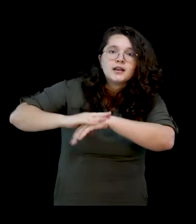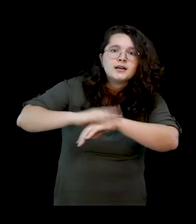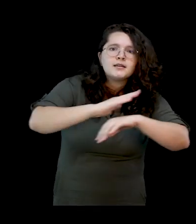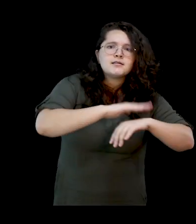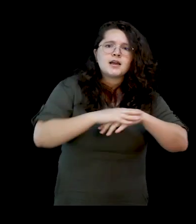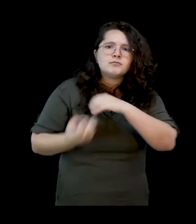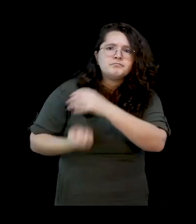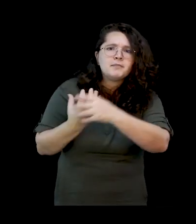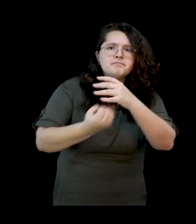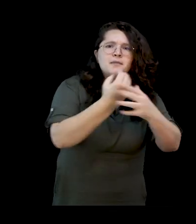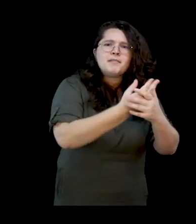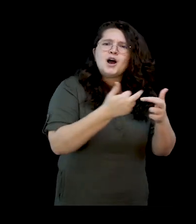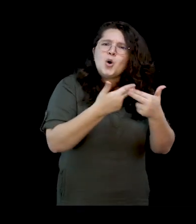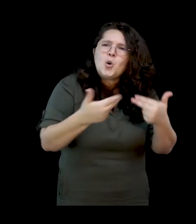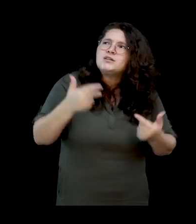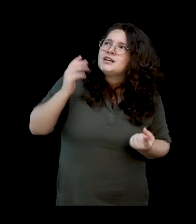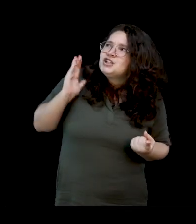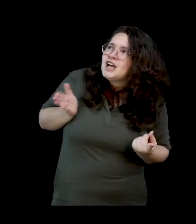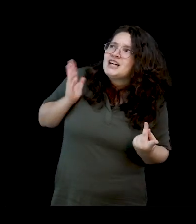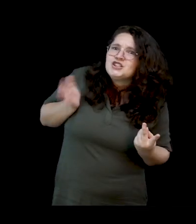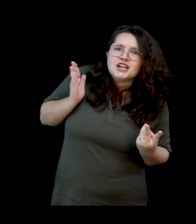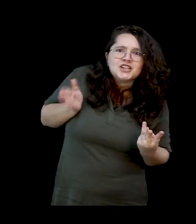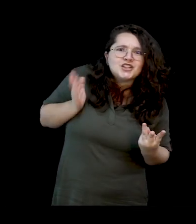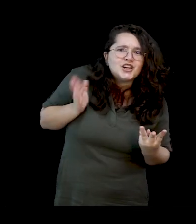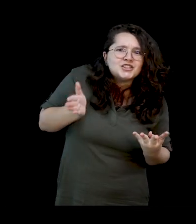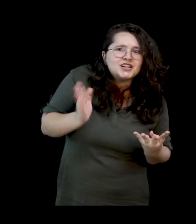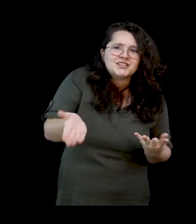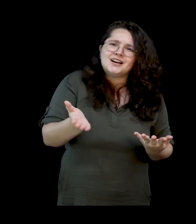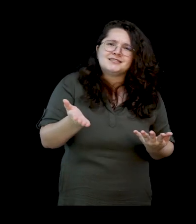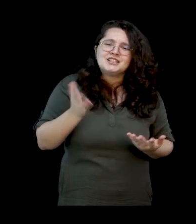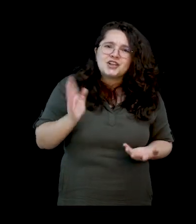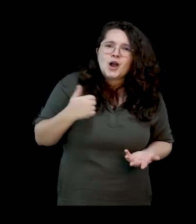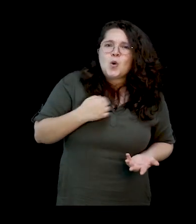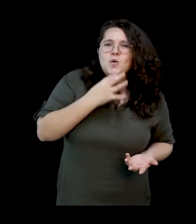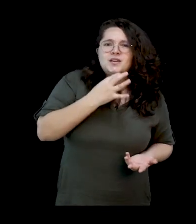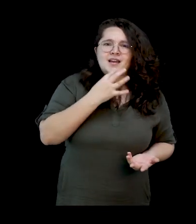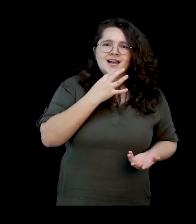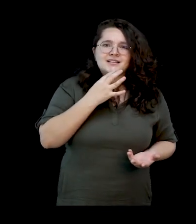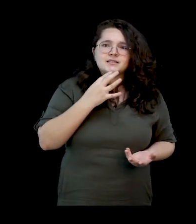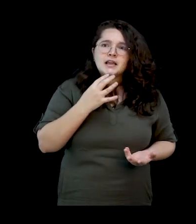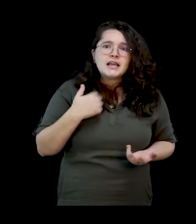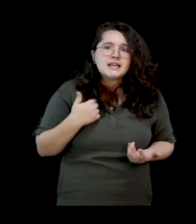partir de clichês, lugares comuns que se